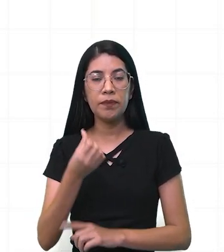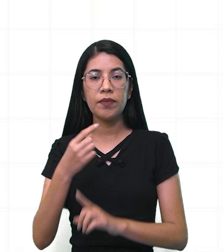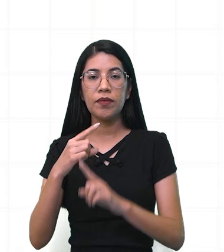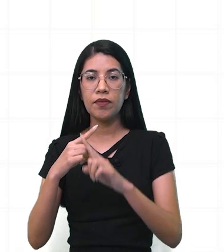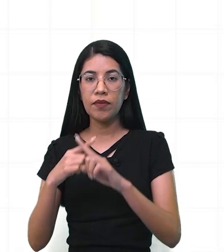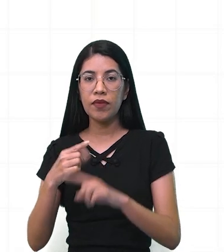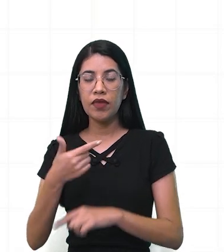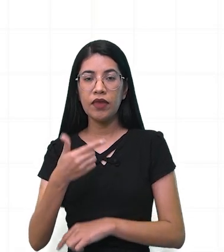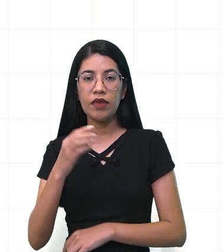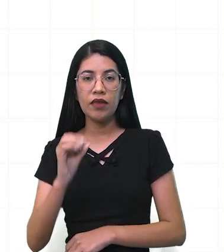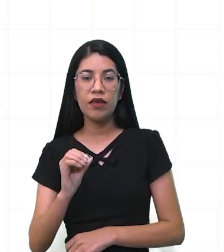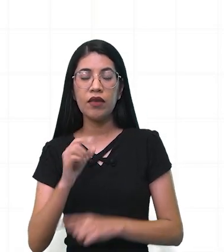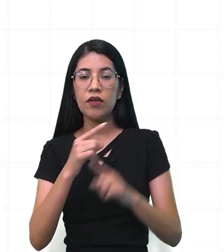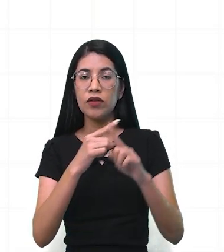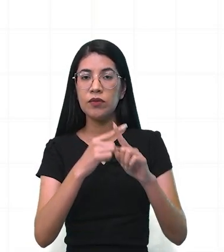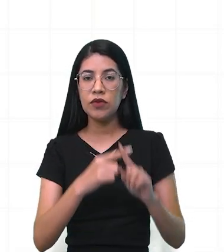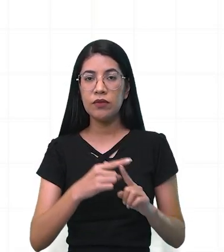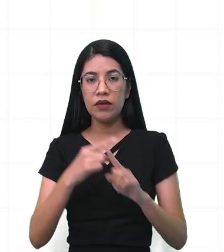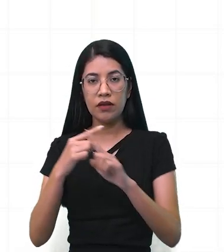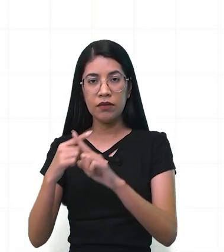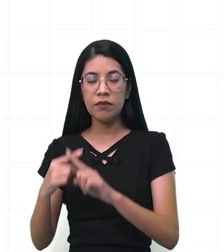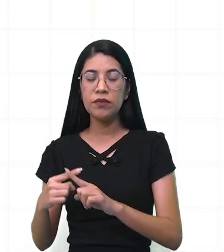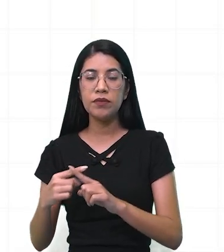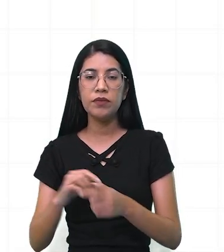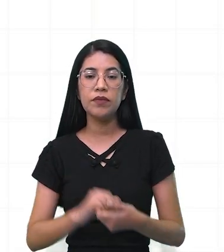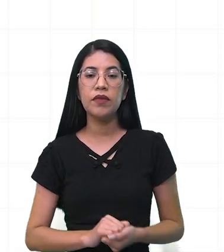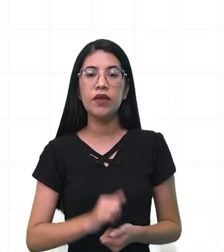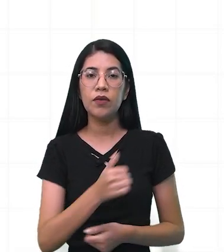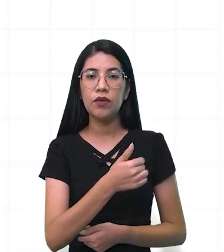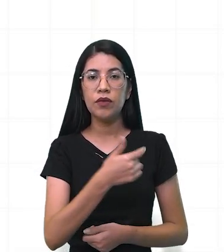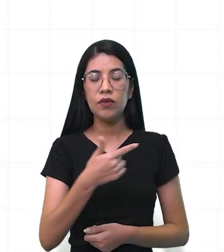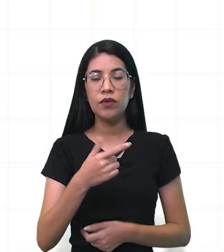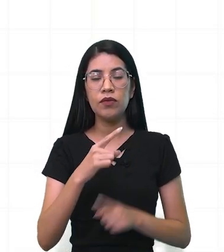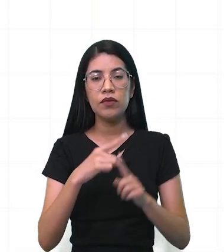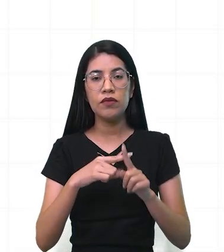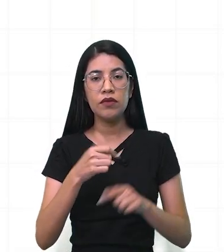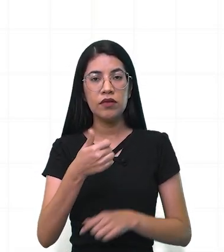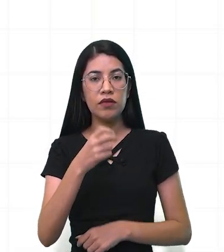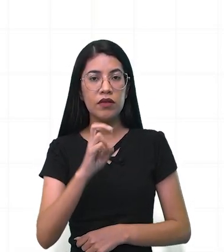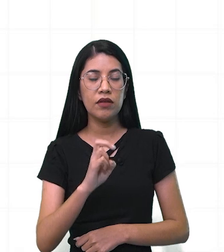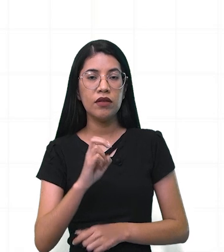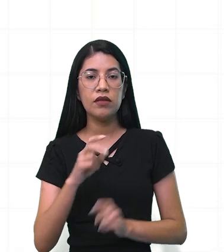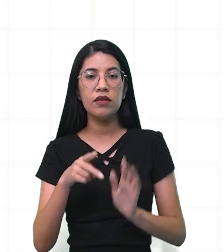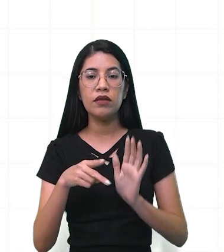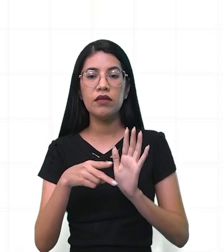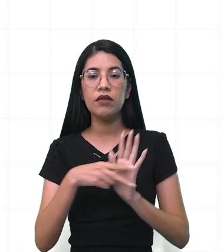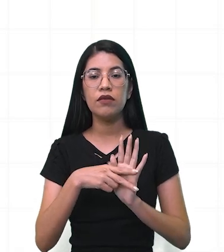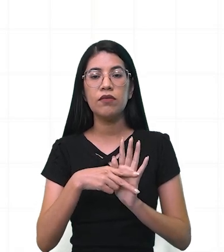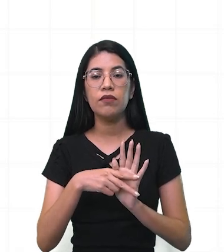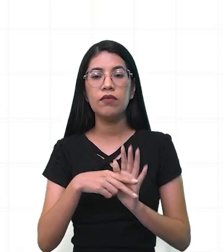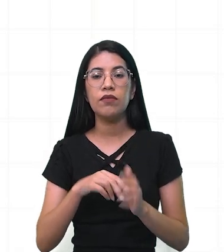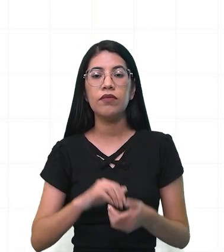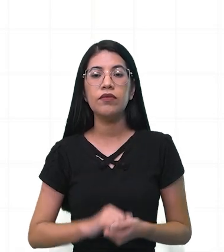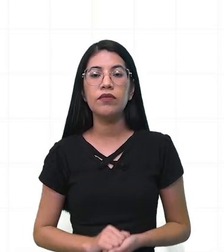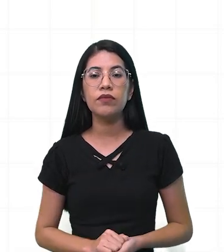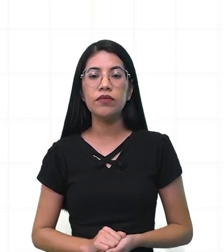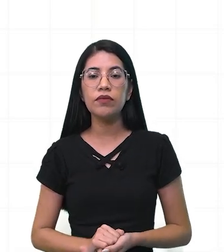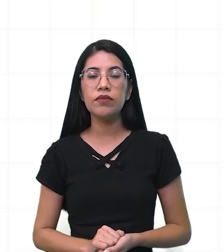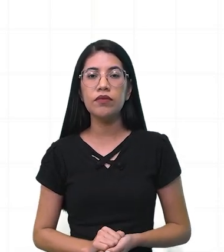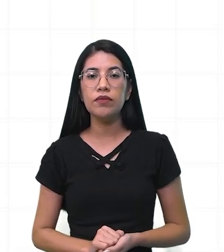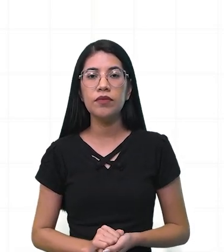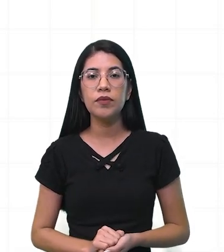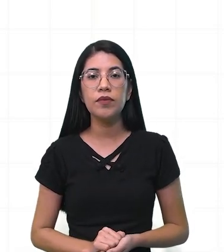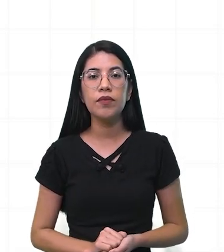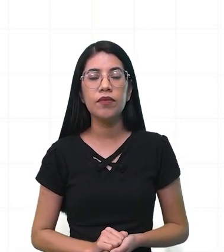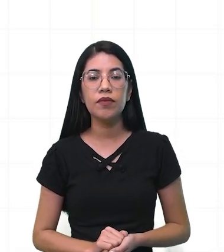Fazendo a multiplicação, então, 12 vezes 15, isso é igual 12 vezes 10 é 120